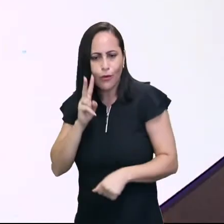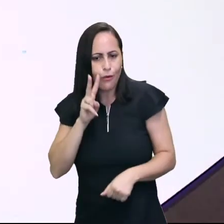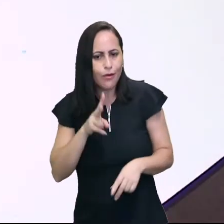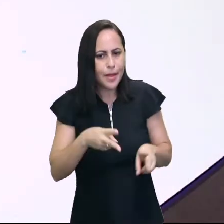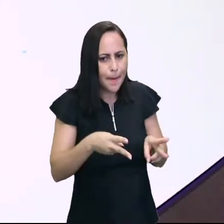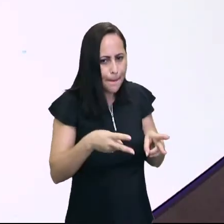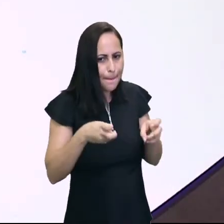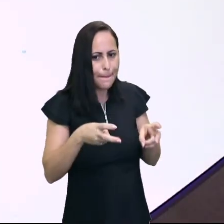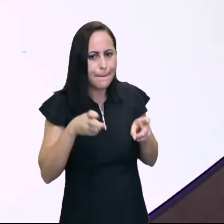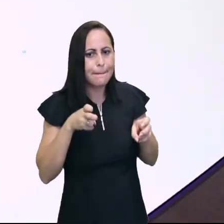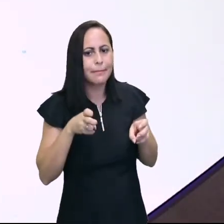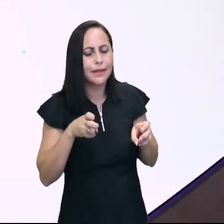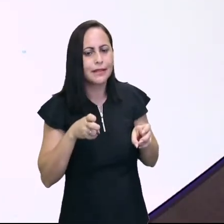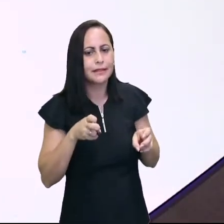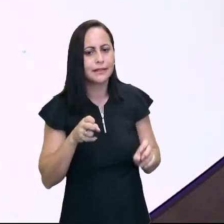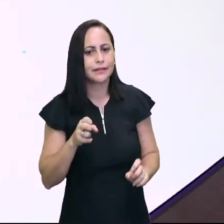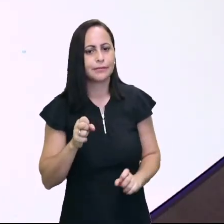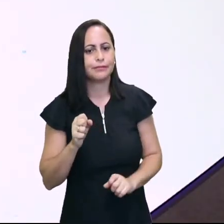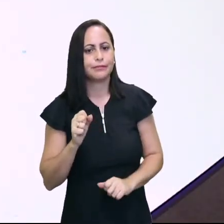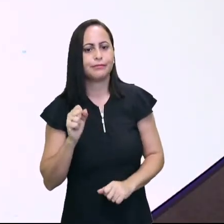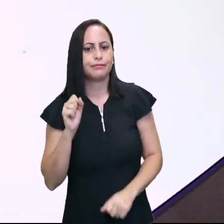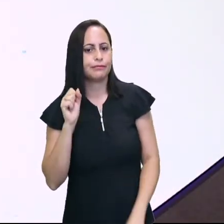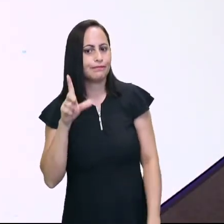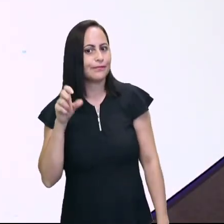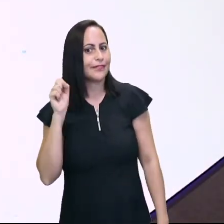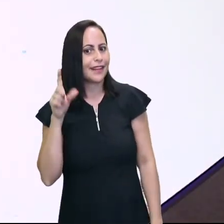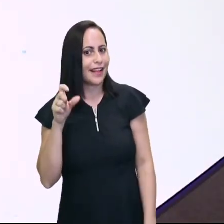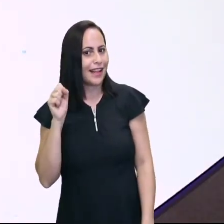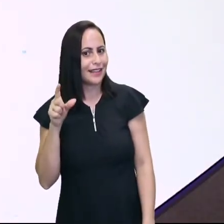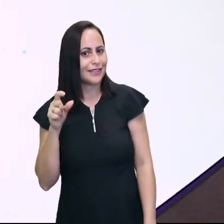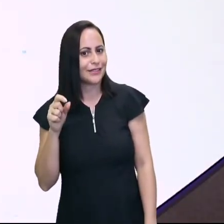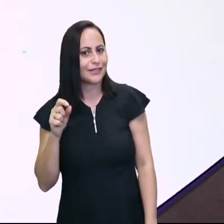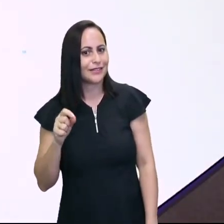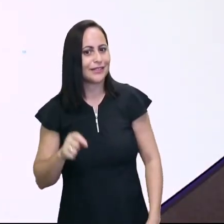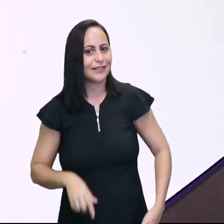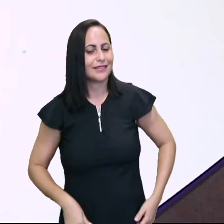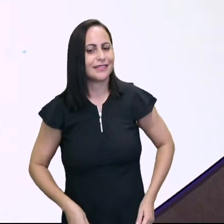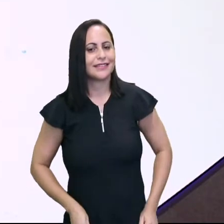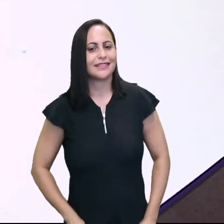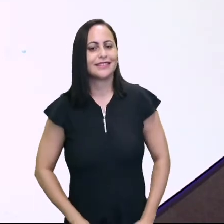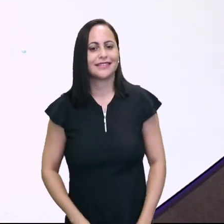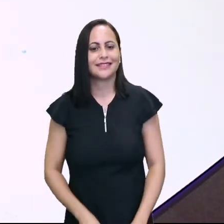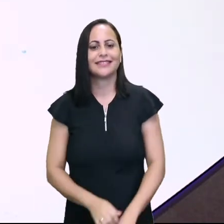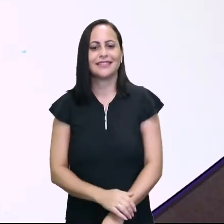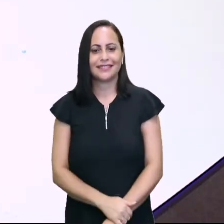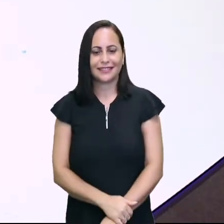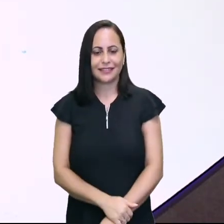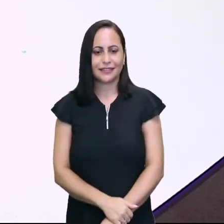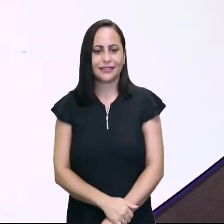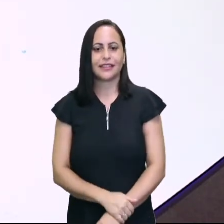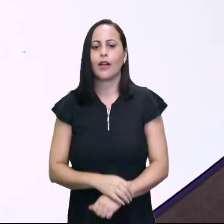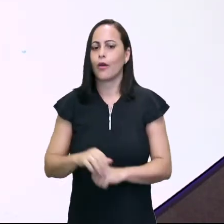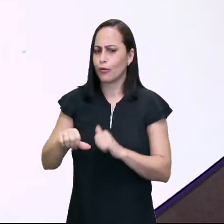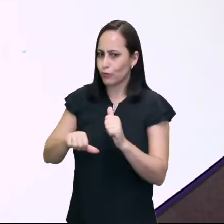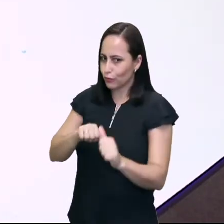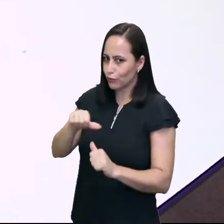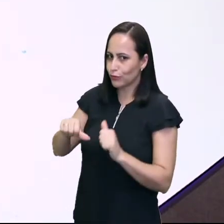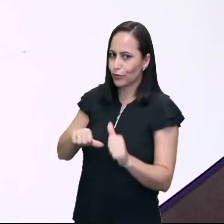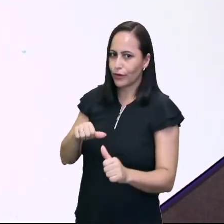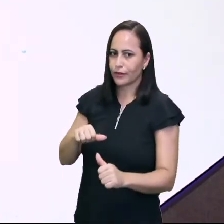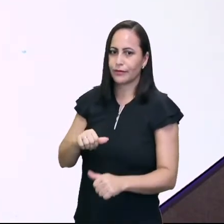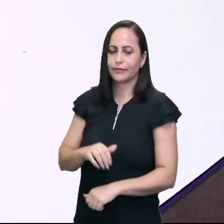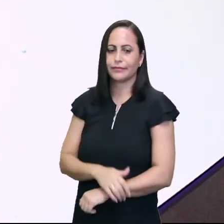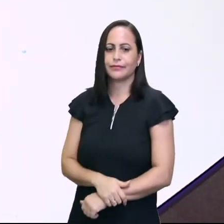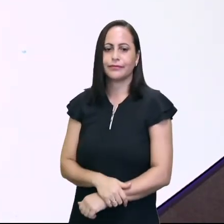ver. O azul tá no meio e aqui tá na parte de cima. Então você vai trocar. Eu